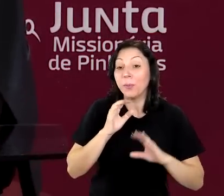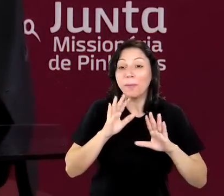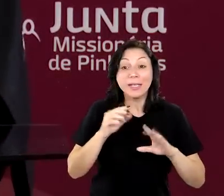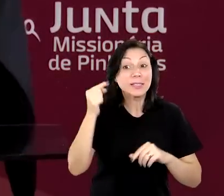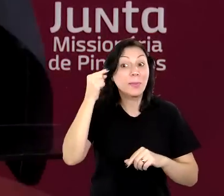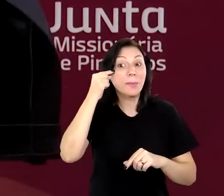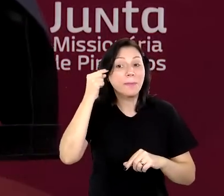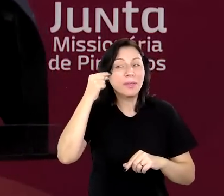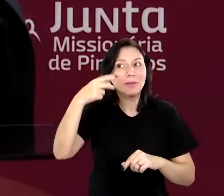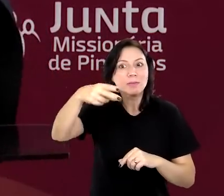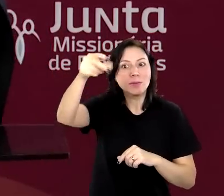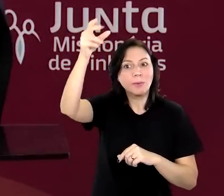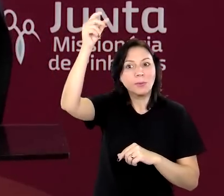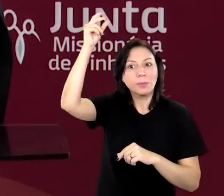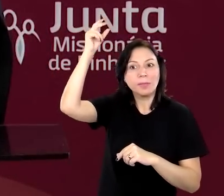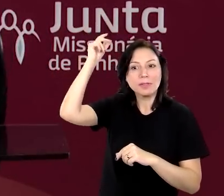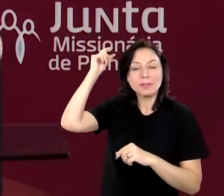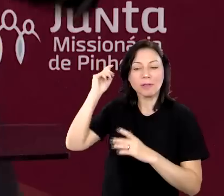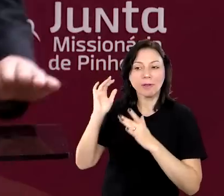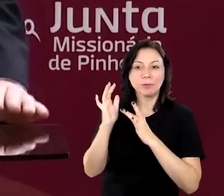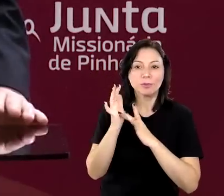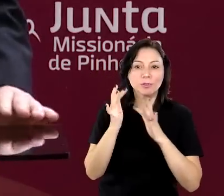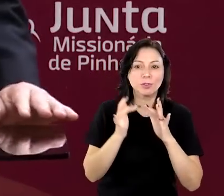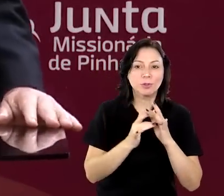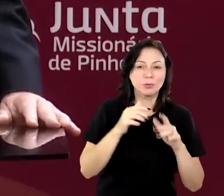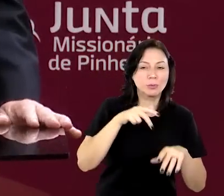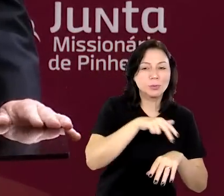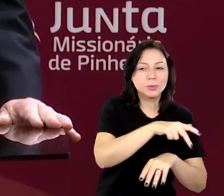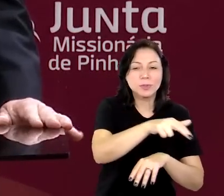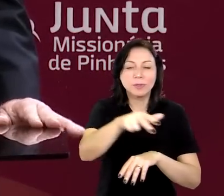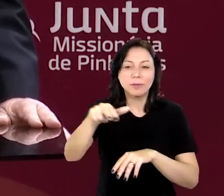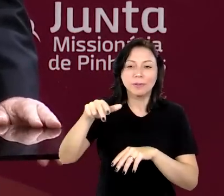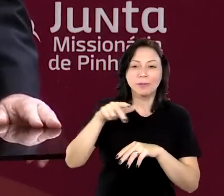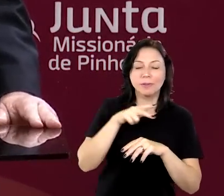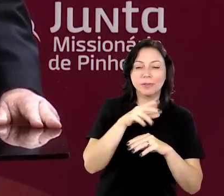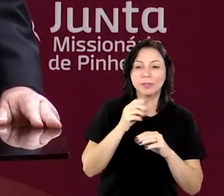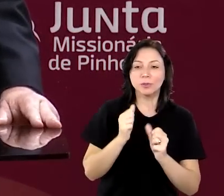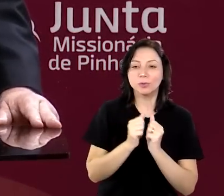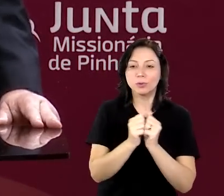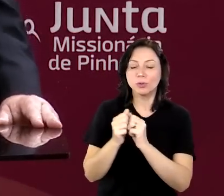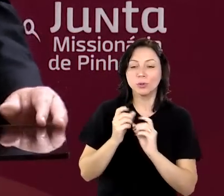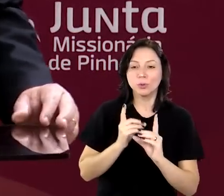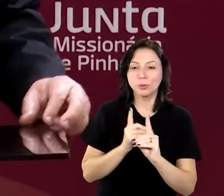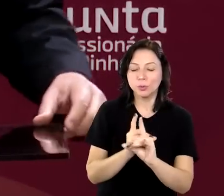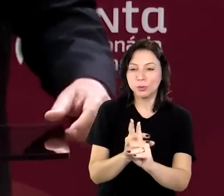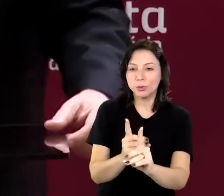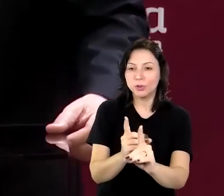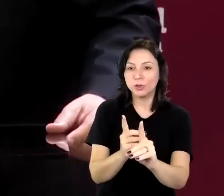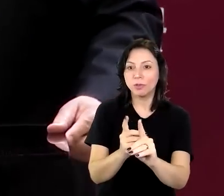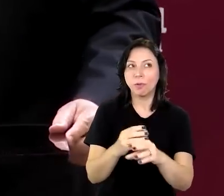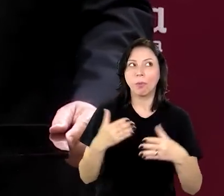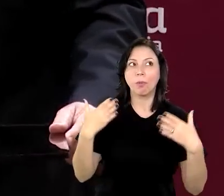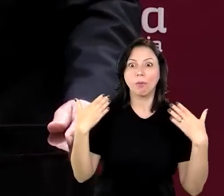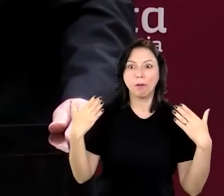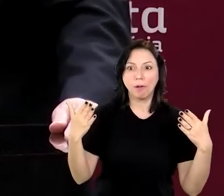Galiléia e subindo até as colinas de Jerusalém. Você entra no